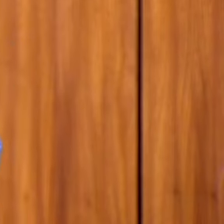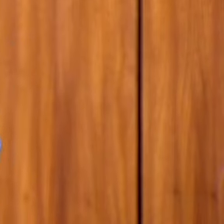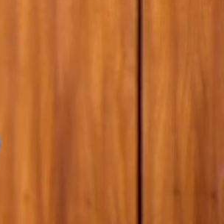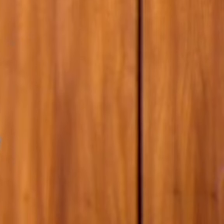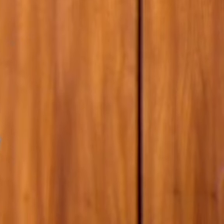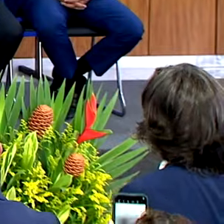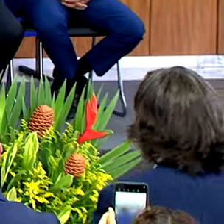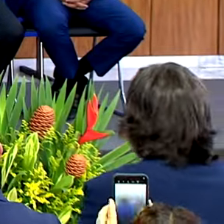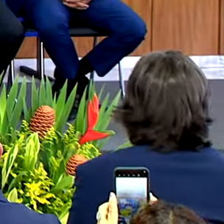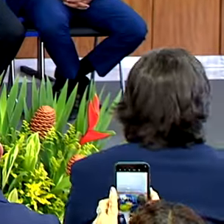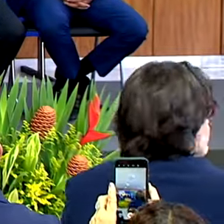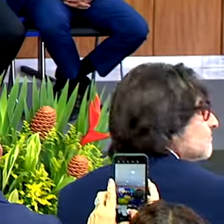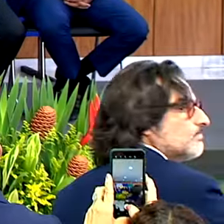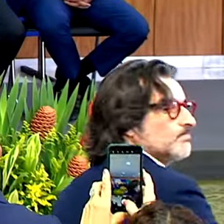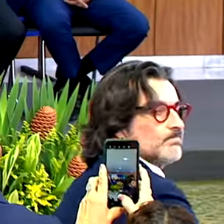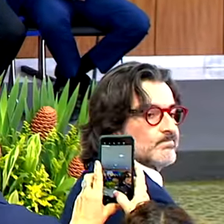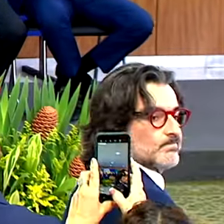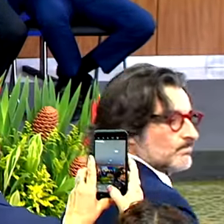Tchau.